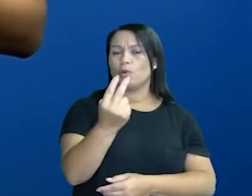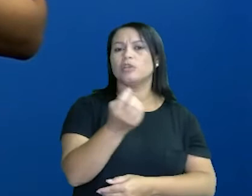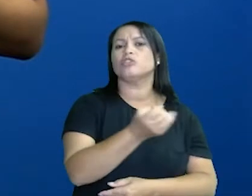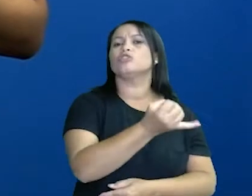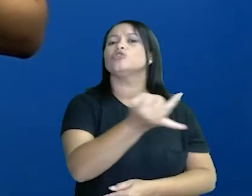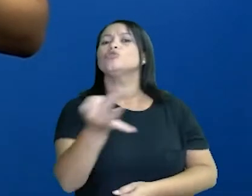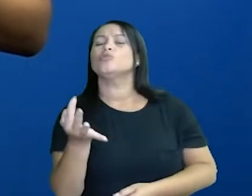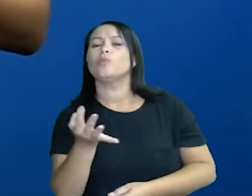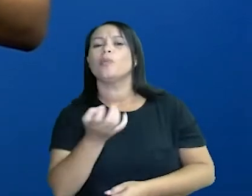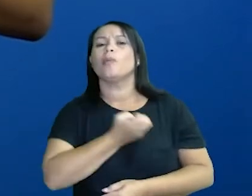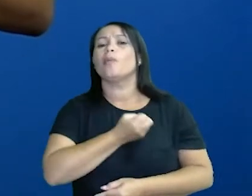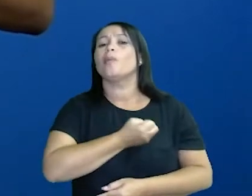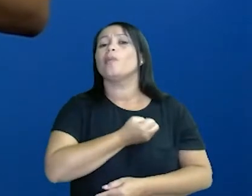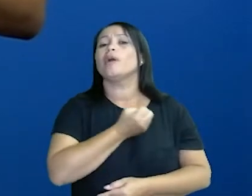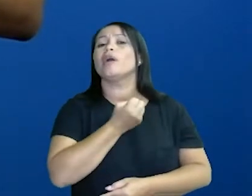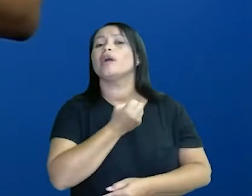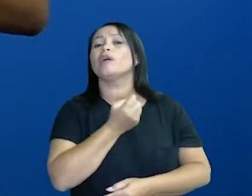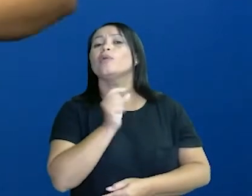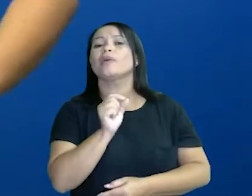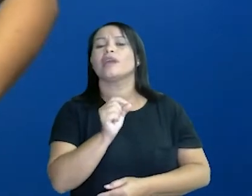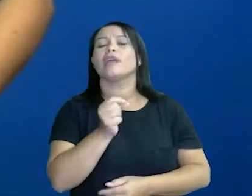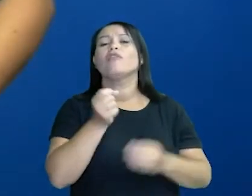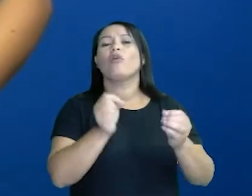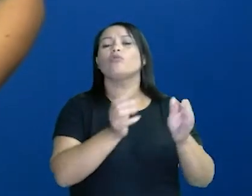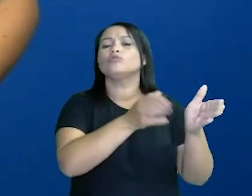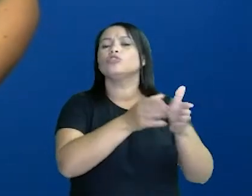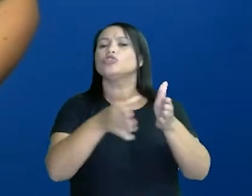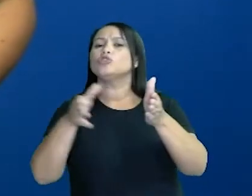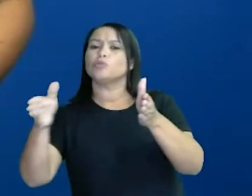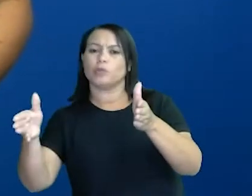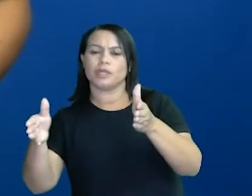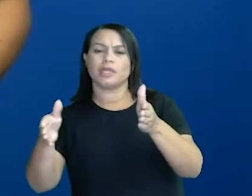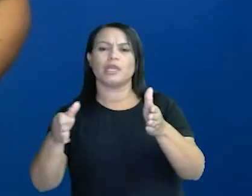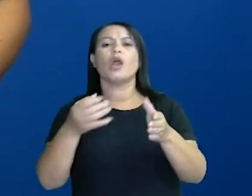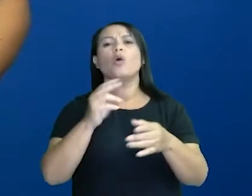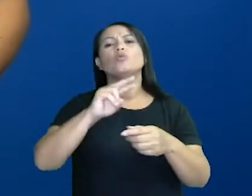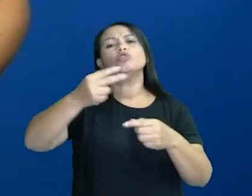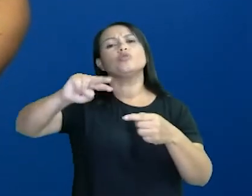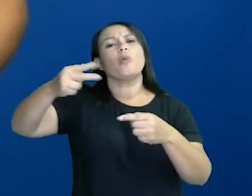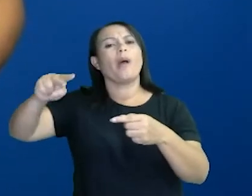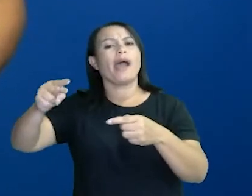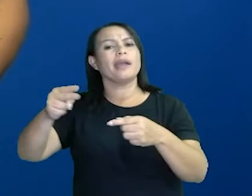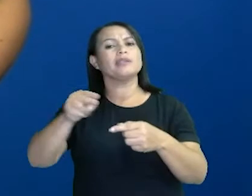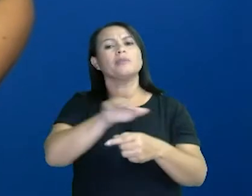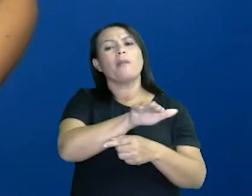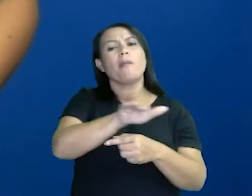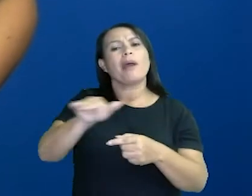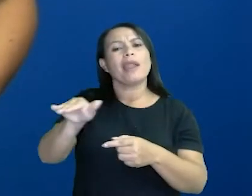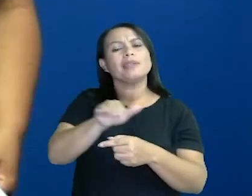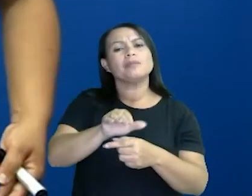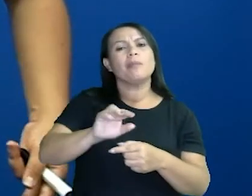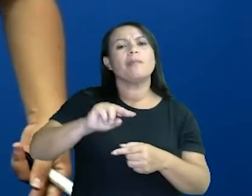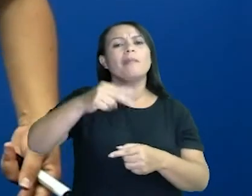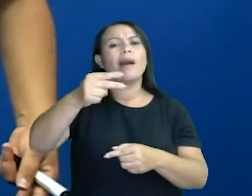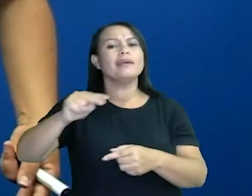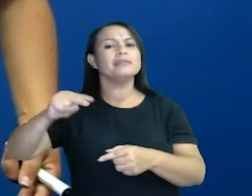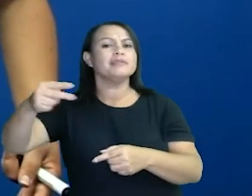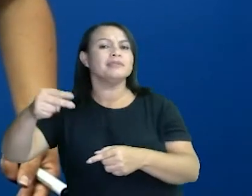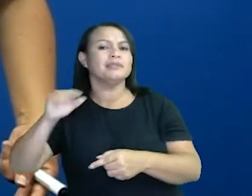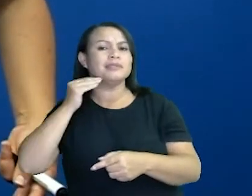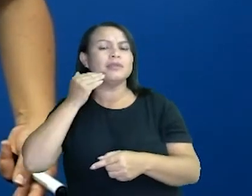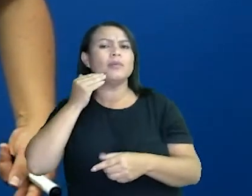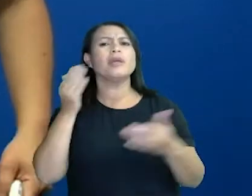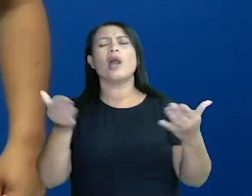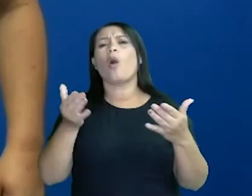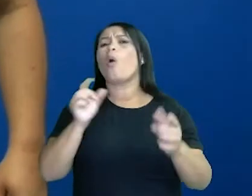multiplicadas um expoente eu vou distribuir esse expoente para as minhas bases para ser e